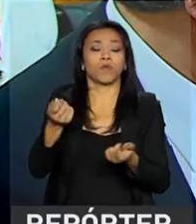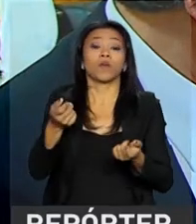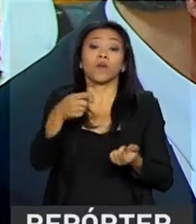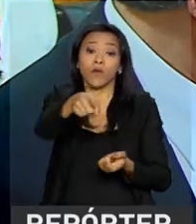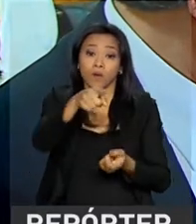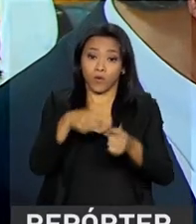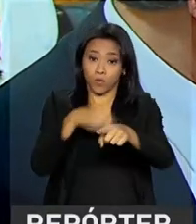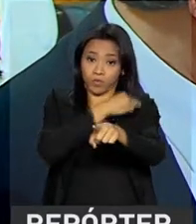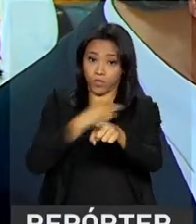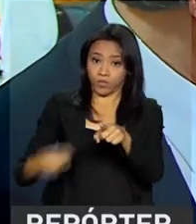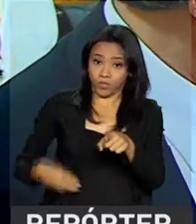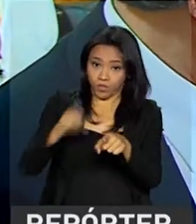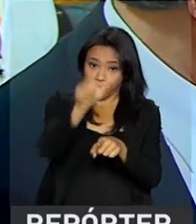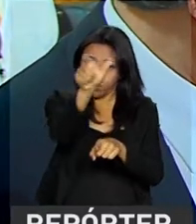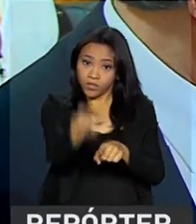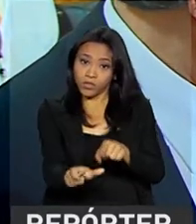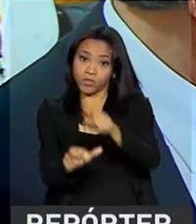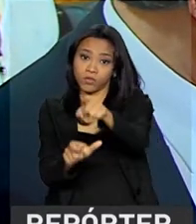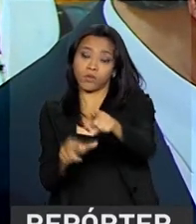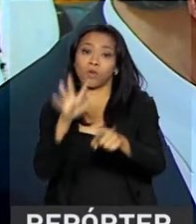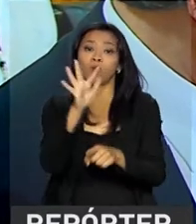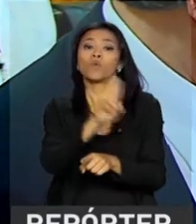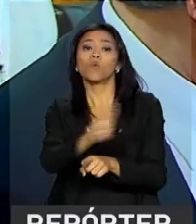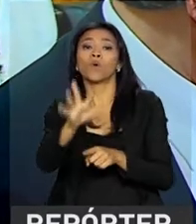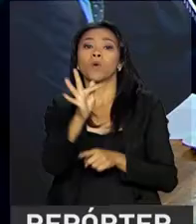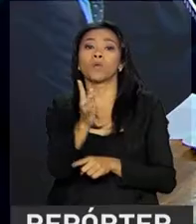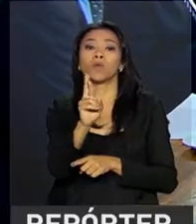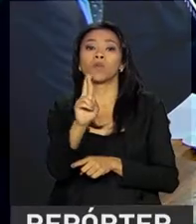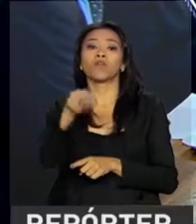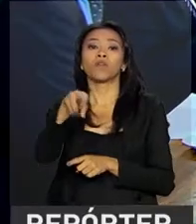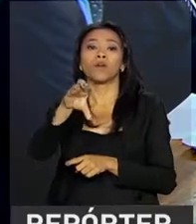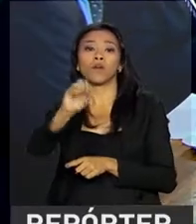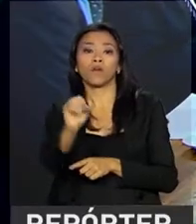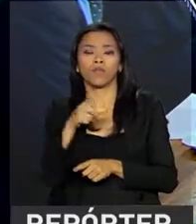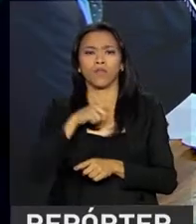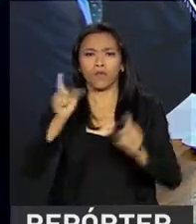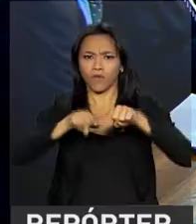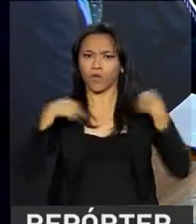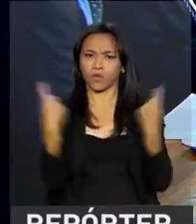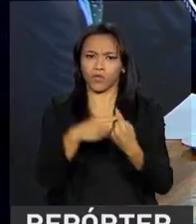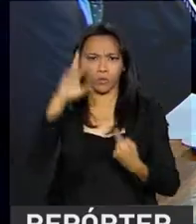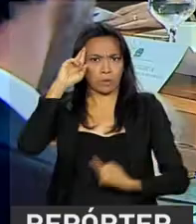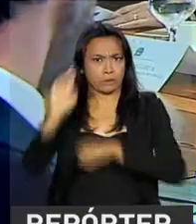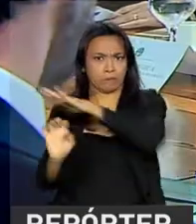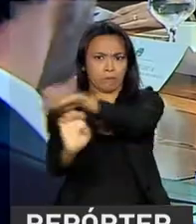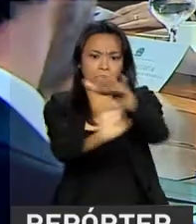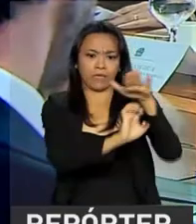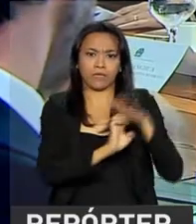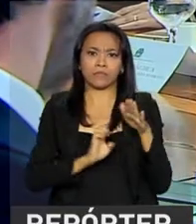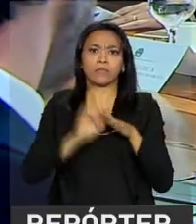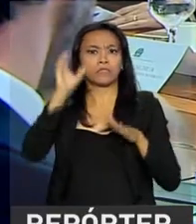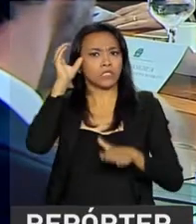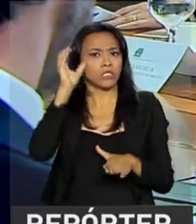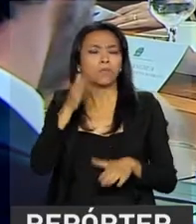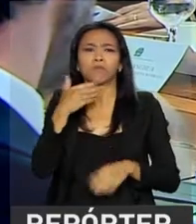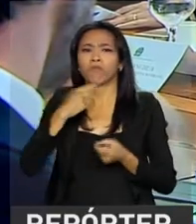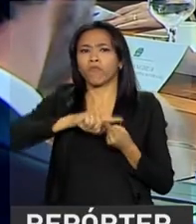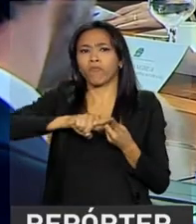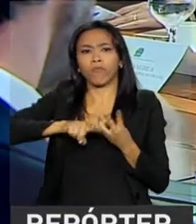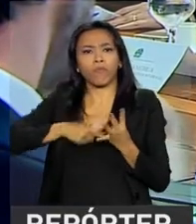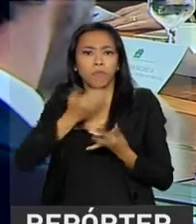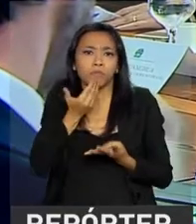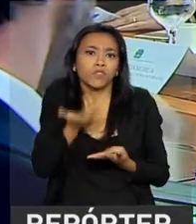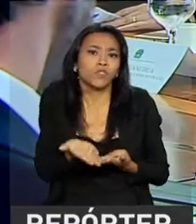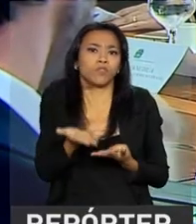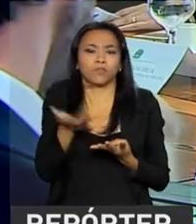secretaria geral da presidência da república moreira franco se reuniu com empresários chineses entre os pedidos mais